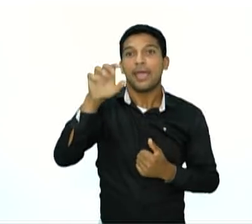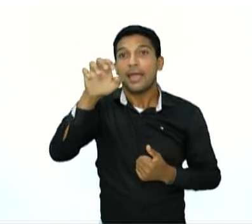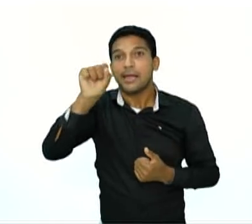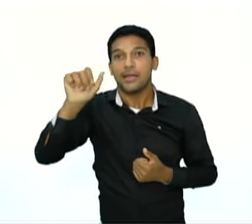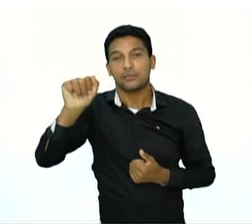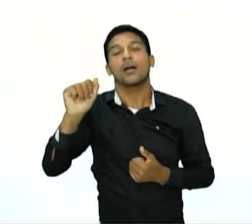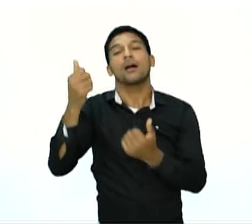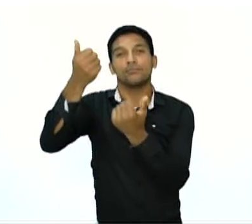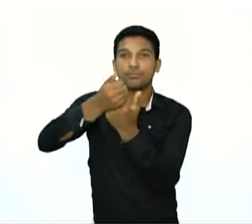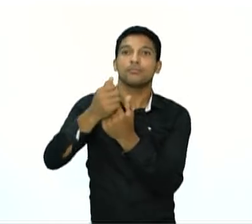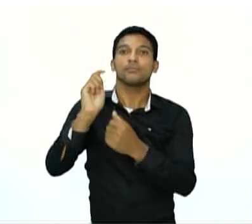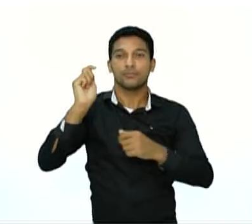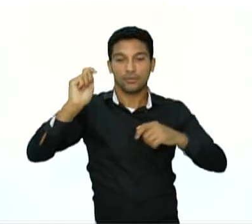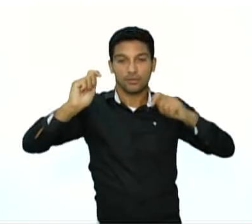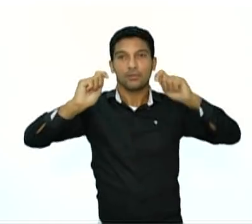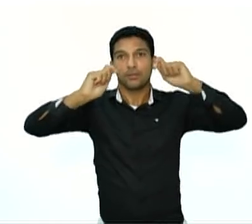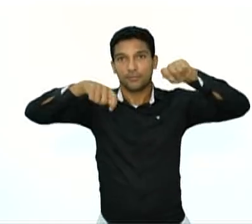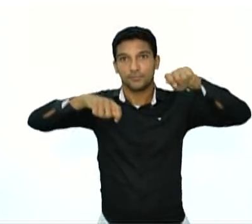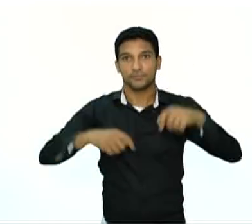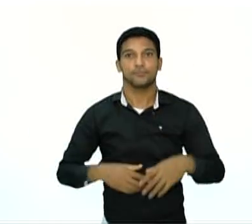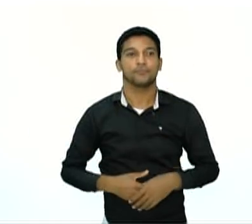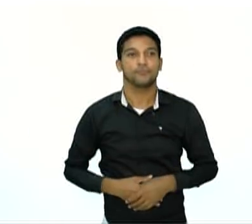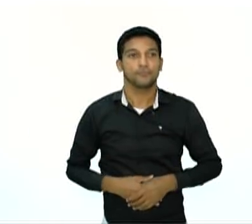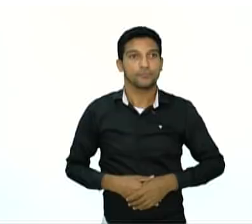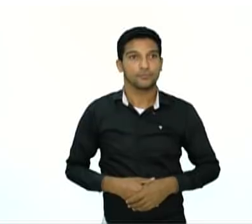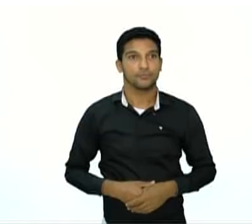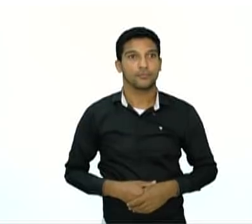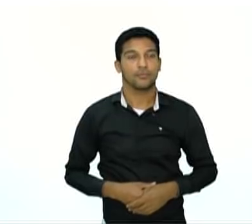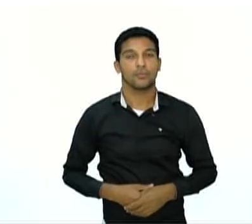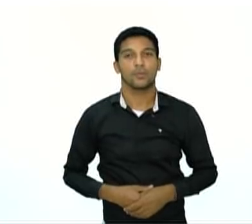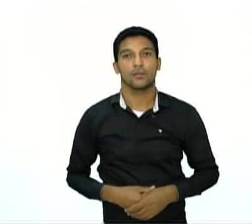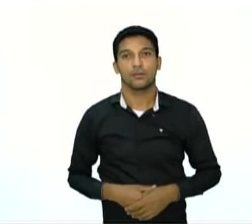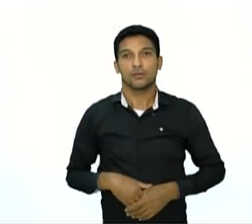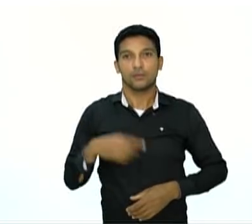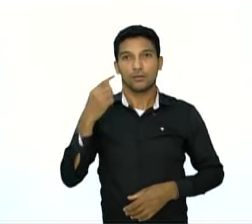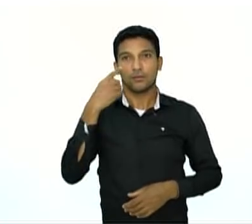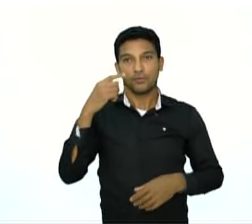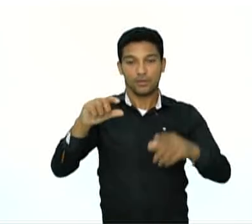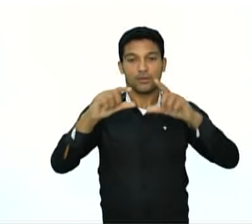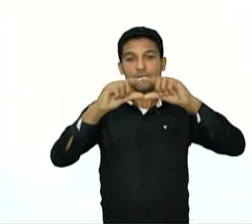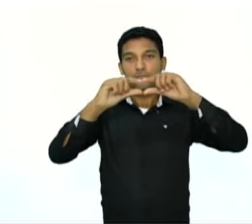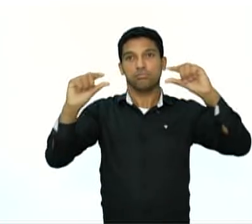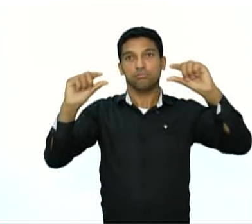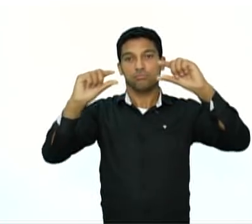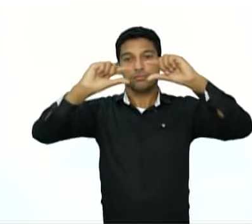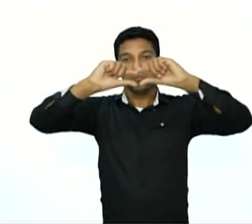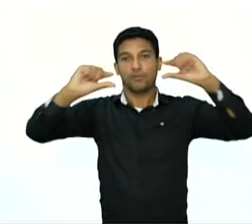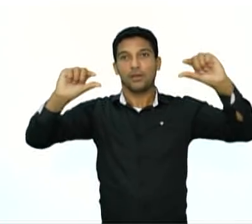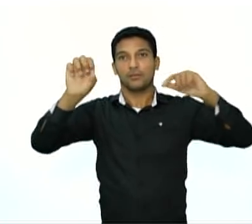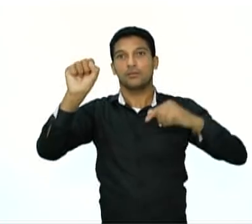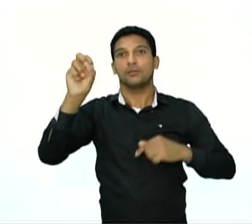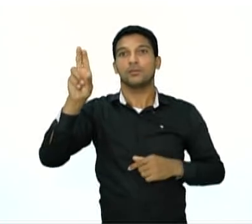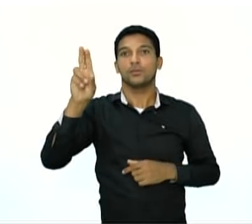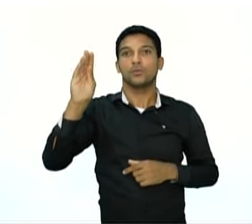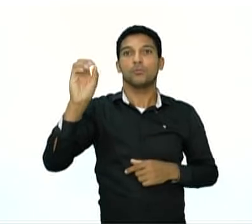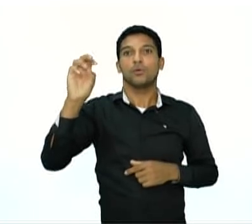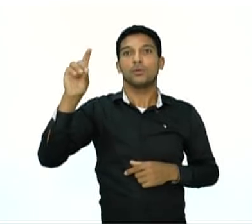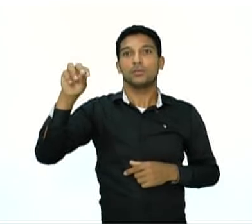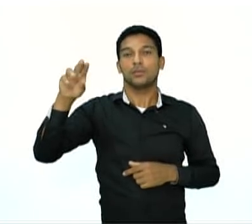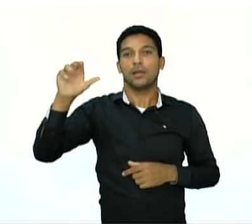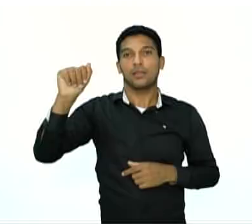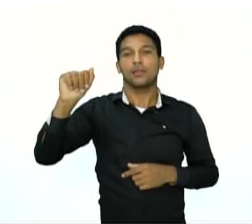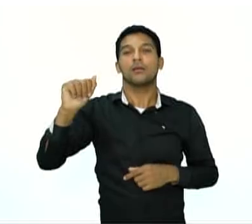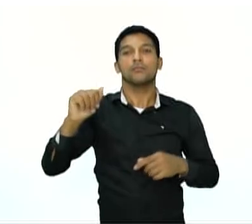Sabemos que a oração subordinada introduz um sintagma nominal, cujo núcleo é um nome. Pode ser um substantivo,